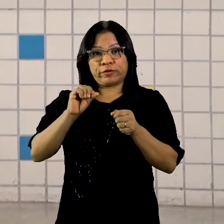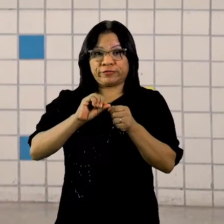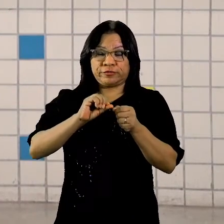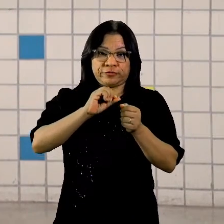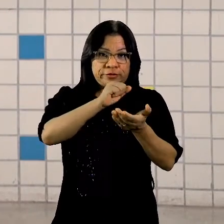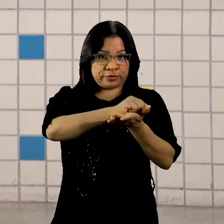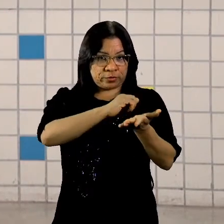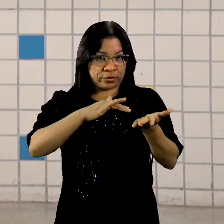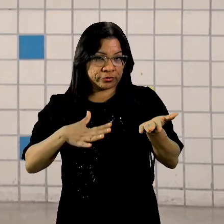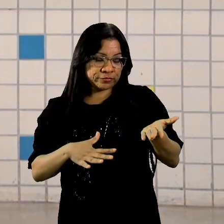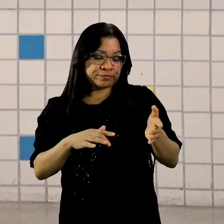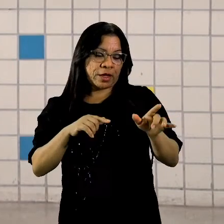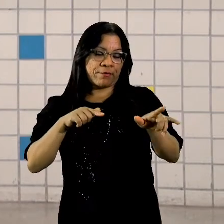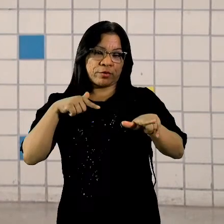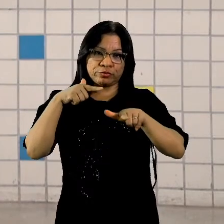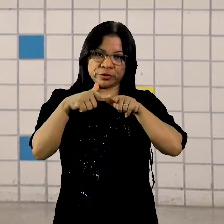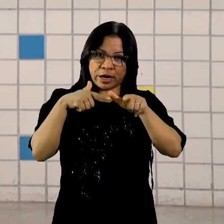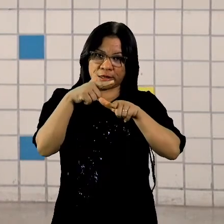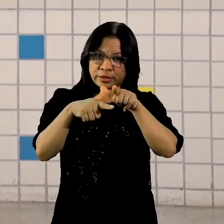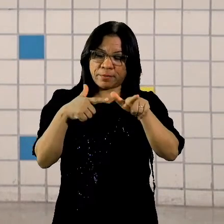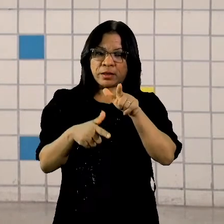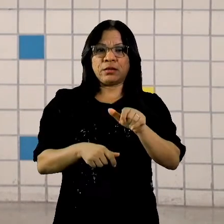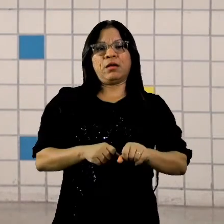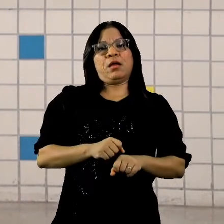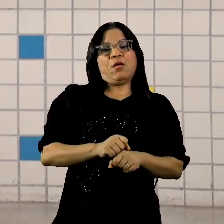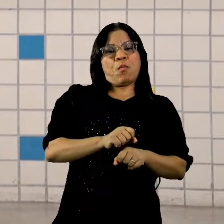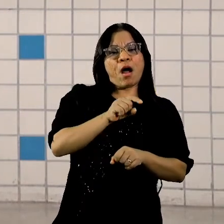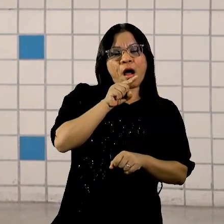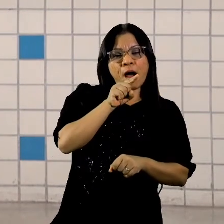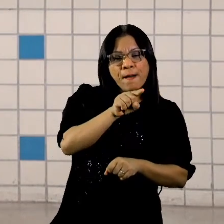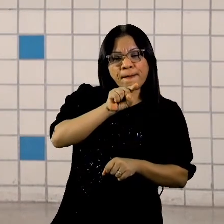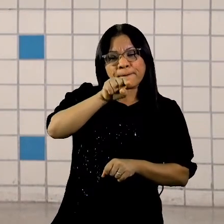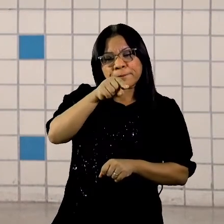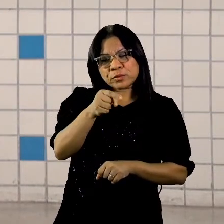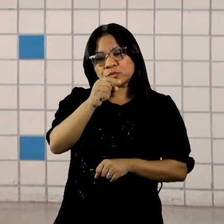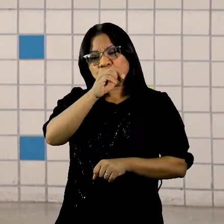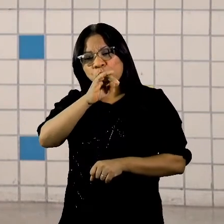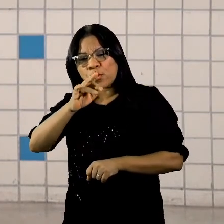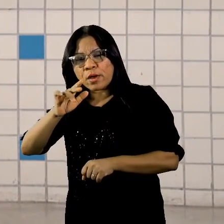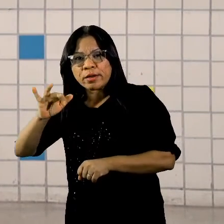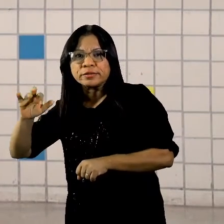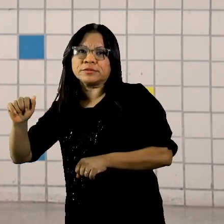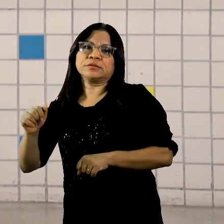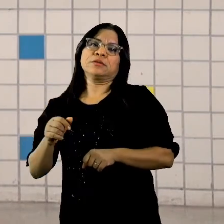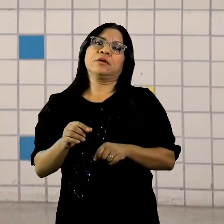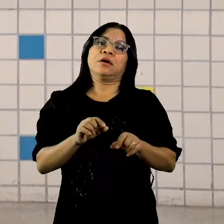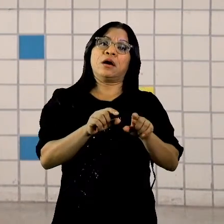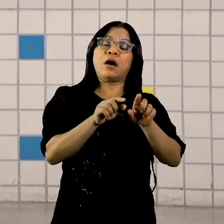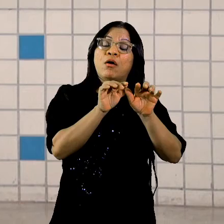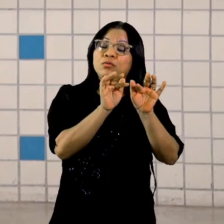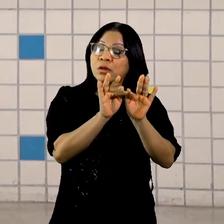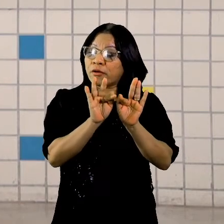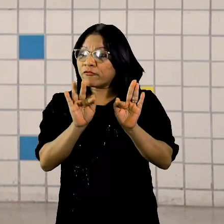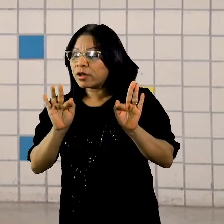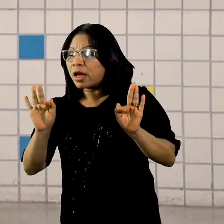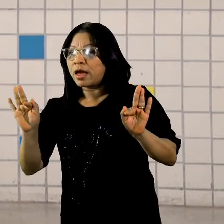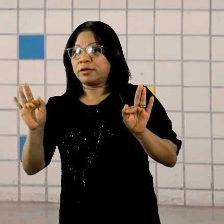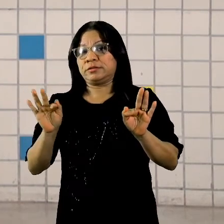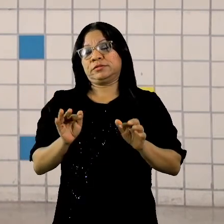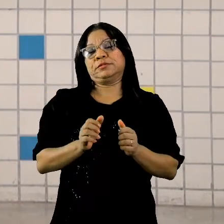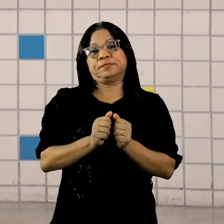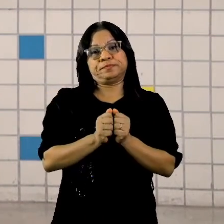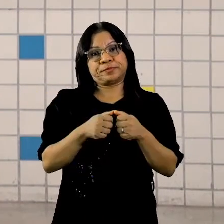a pontuação nas frases, assim como nas histórias que já lemos.